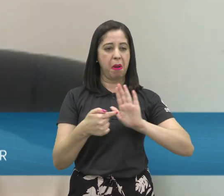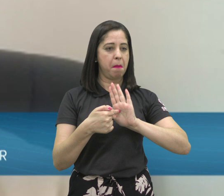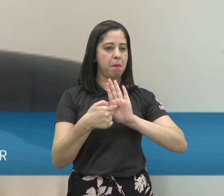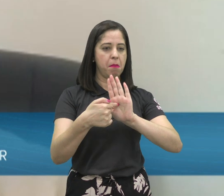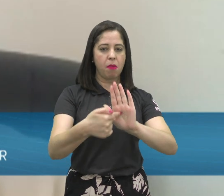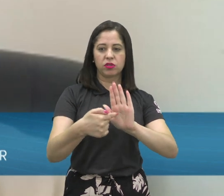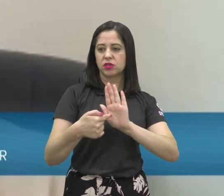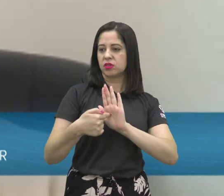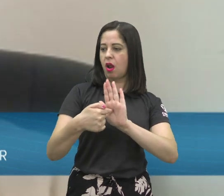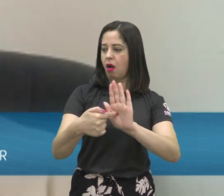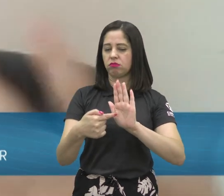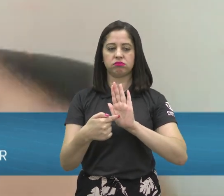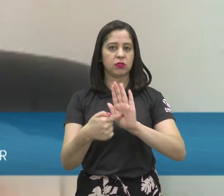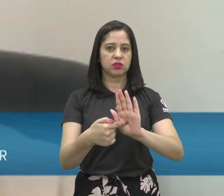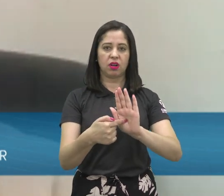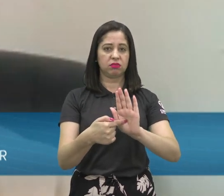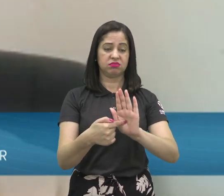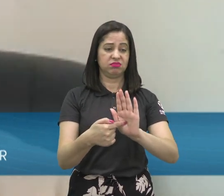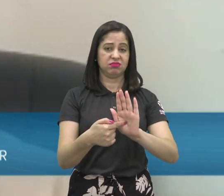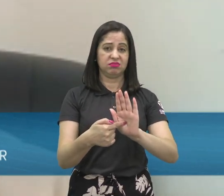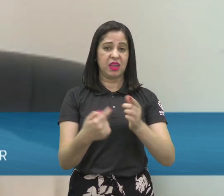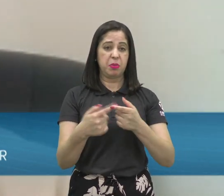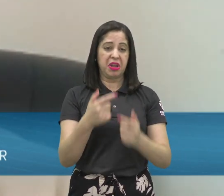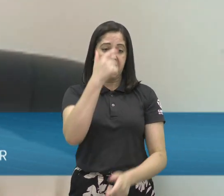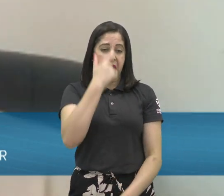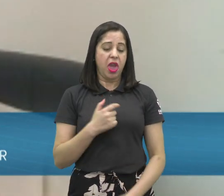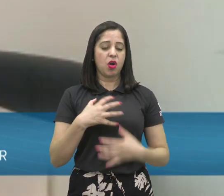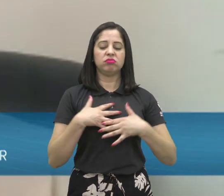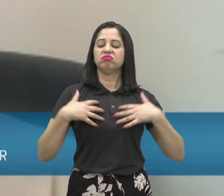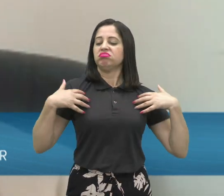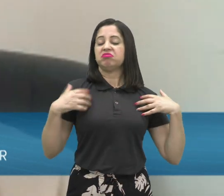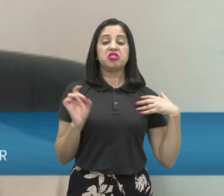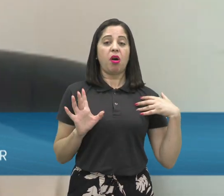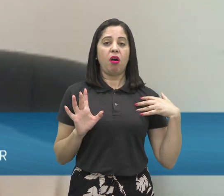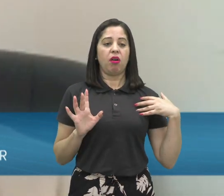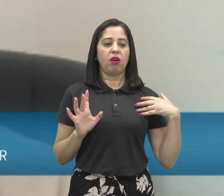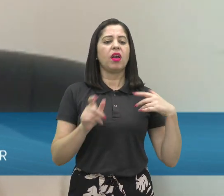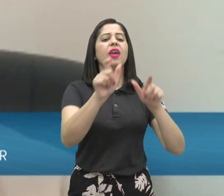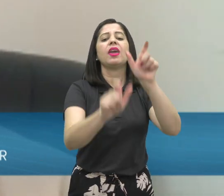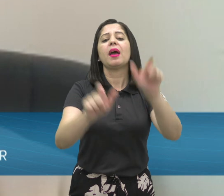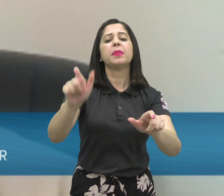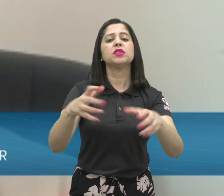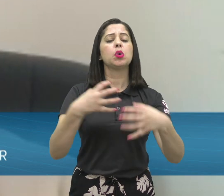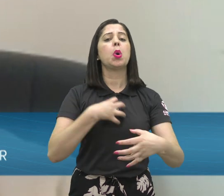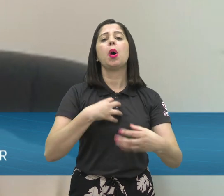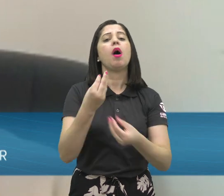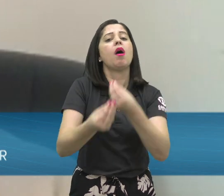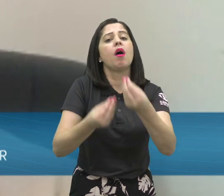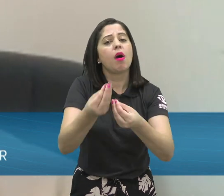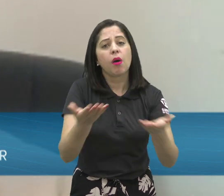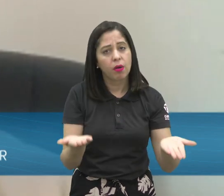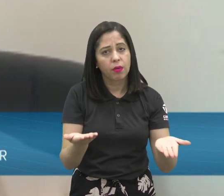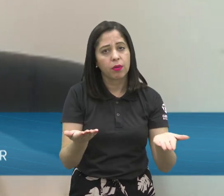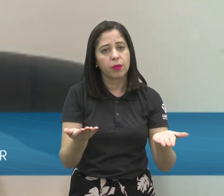nossa pequenez, o resultado é pequeno, porque só a gente está sendo satisfeito. Então, é muito, muito, muito pouco. Então, quando à tarde